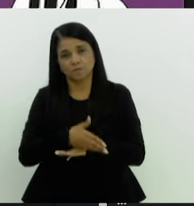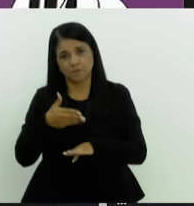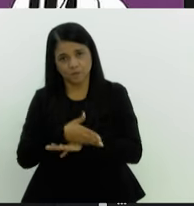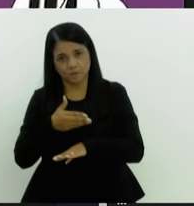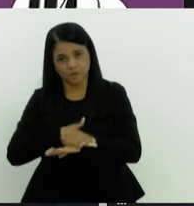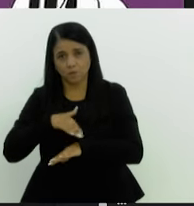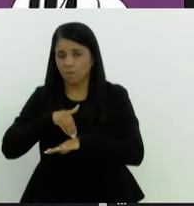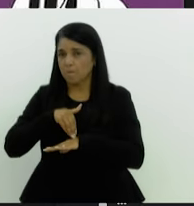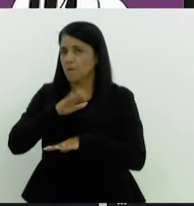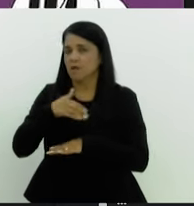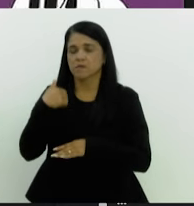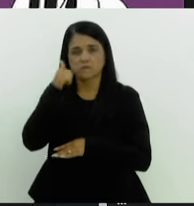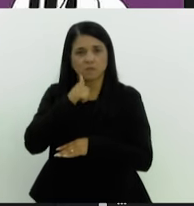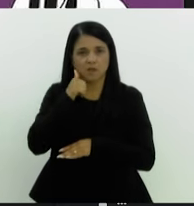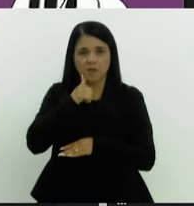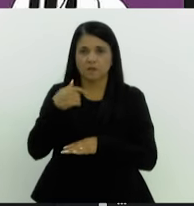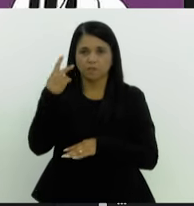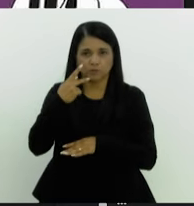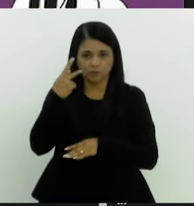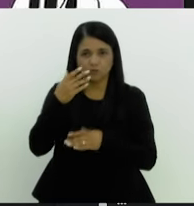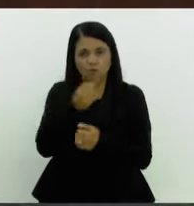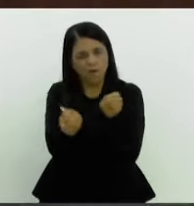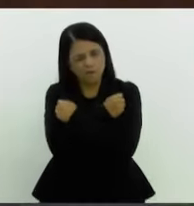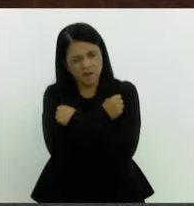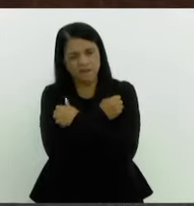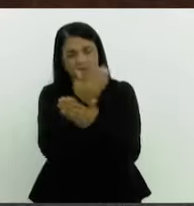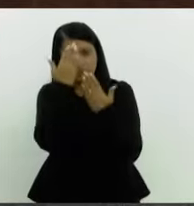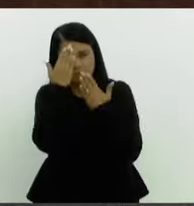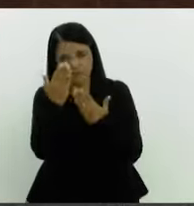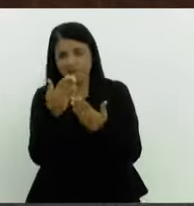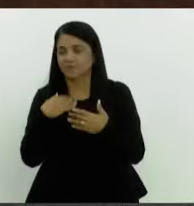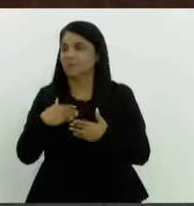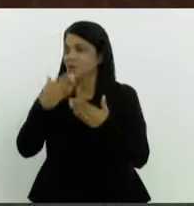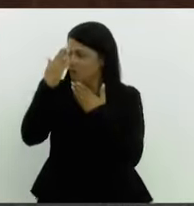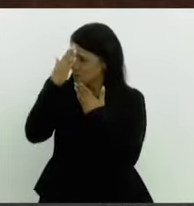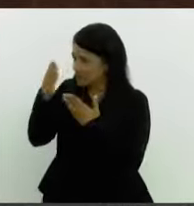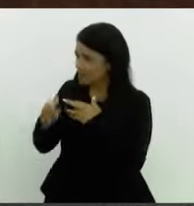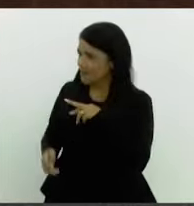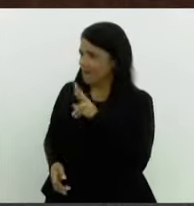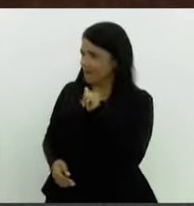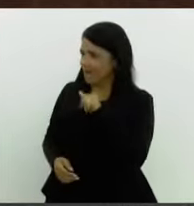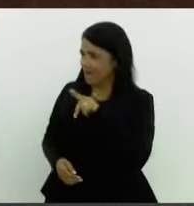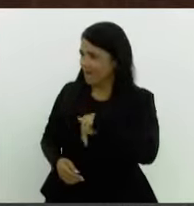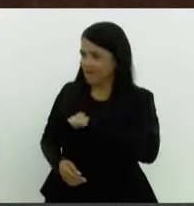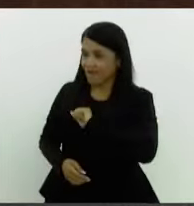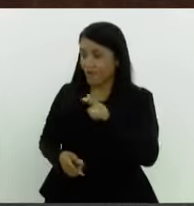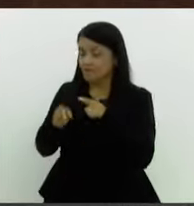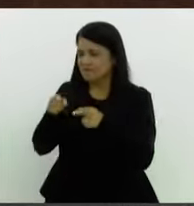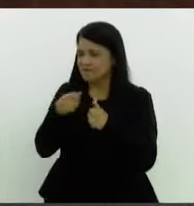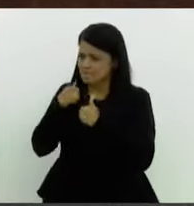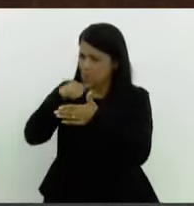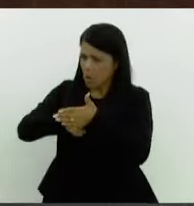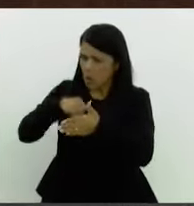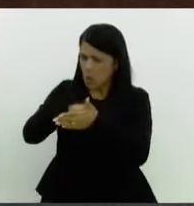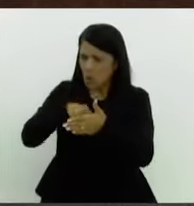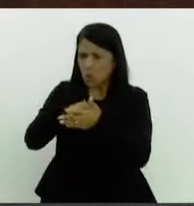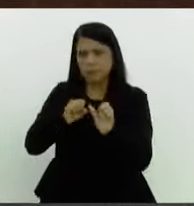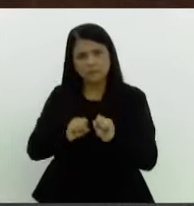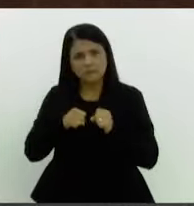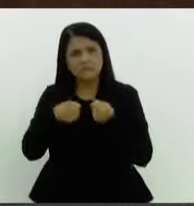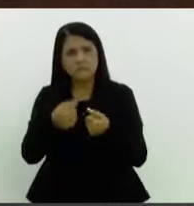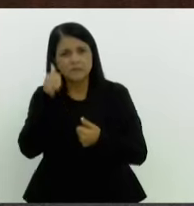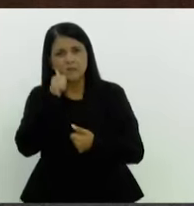política um grande abraço muito obrigada obrigada Raquel você que tem sido incansável na defesa das